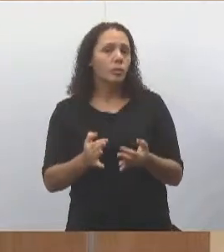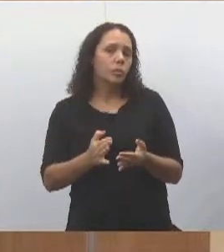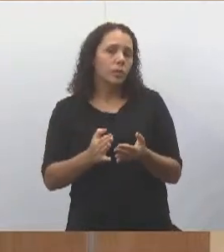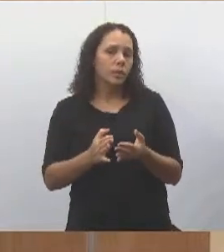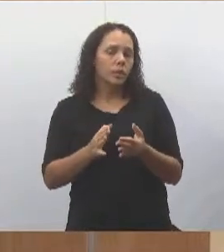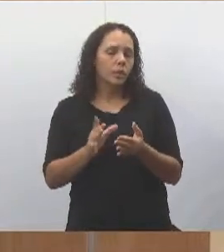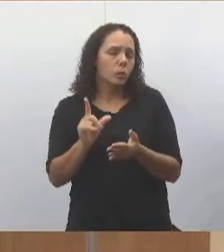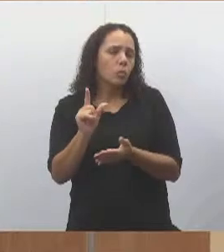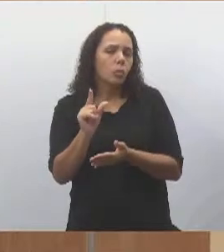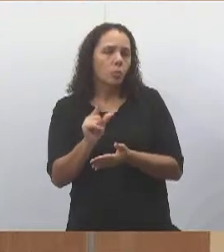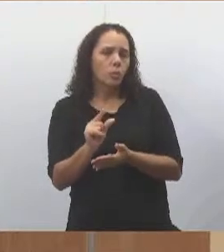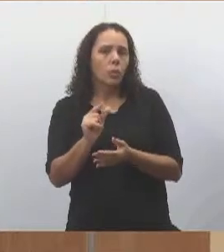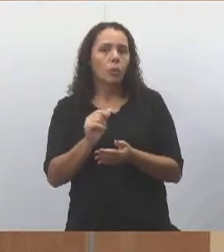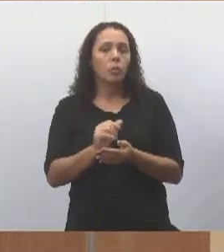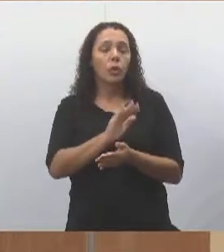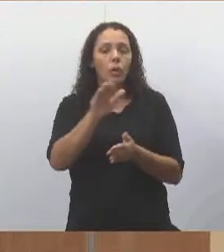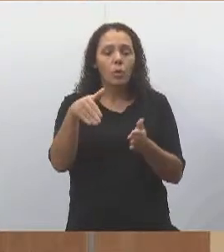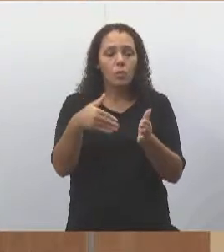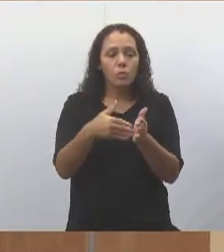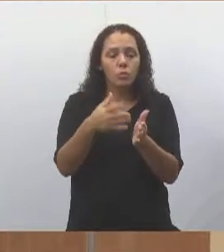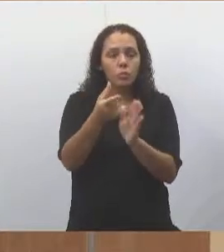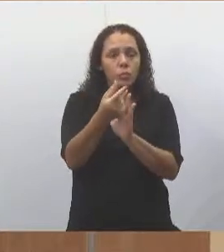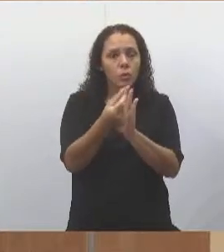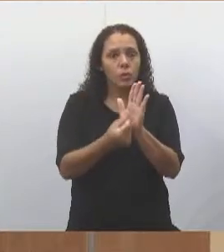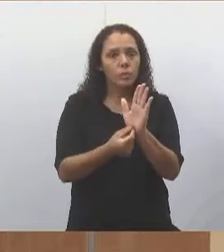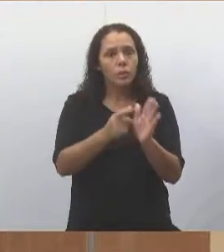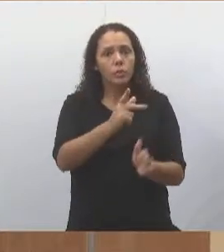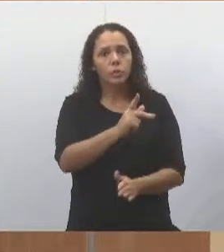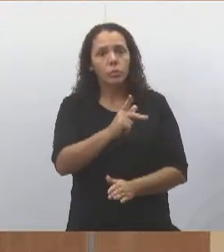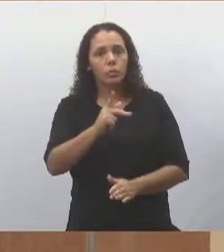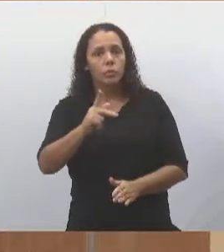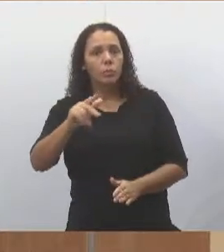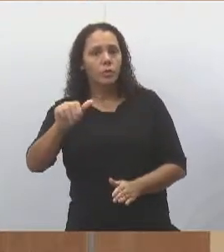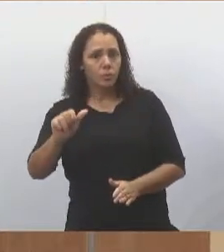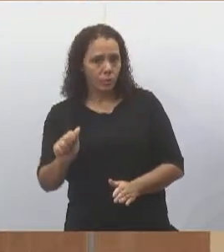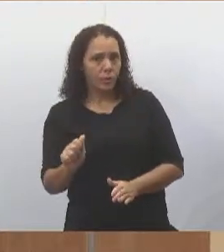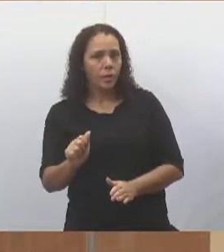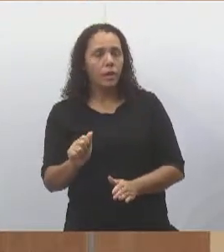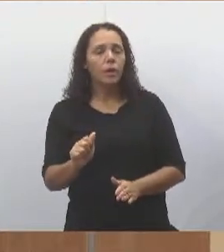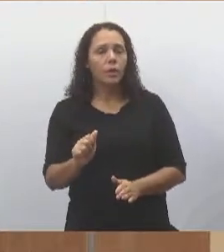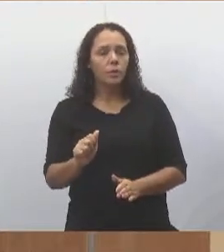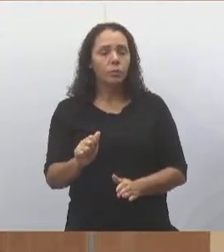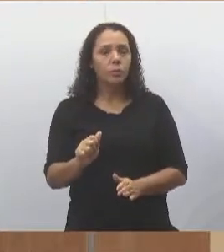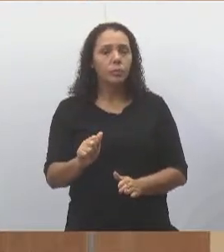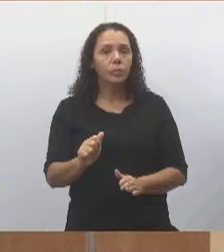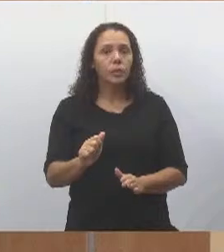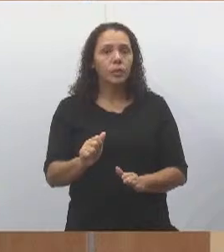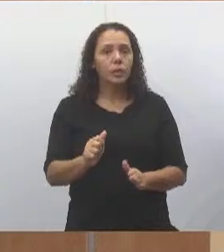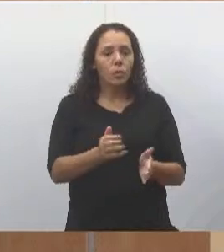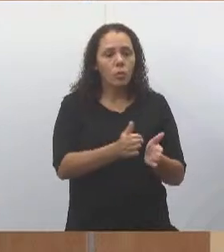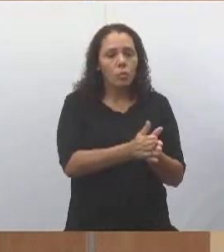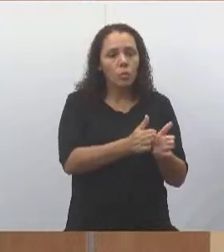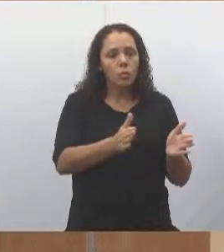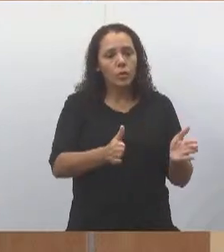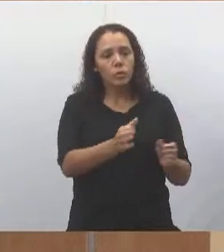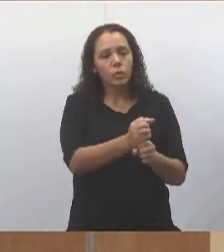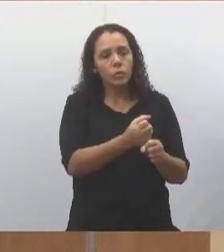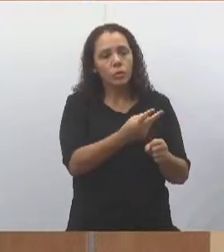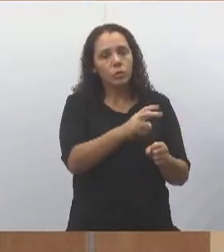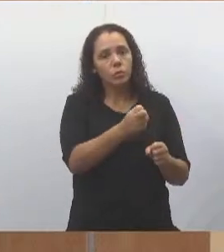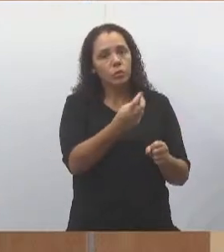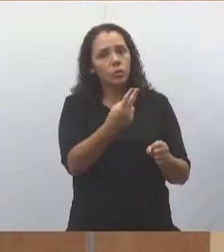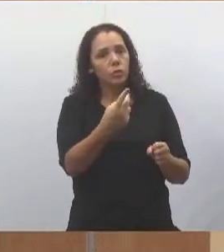geral. Esse é o último orçamento do PPA. Então, a gente vem de um ciclo que começou em 2021 e